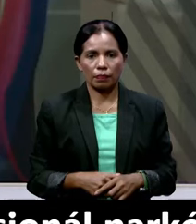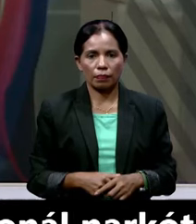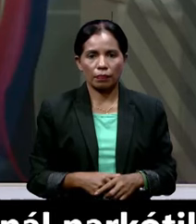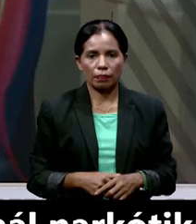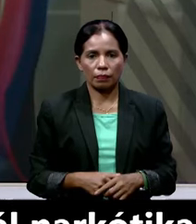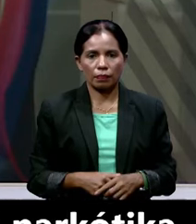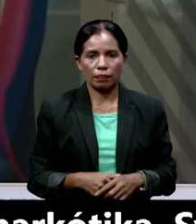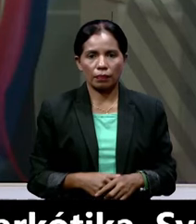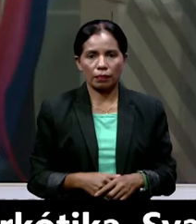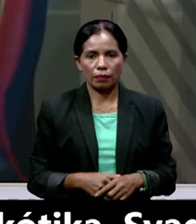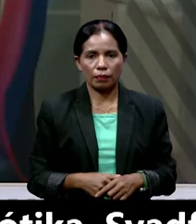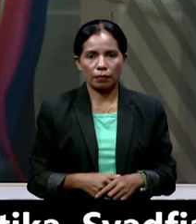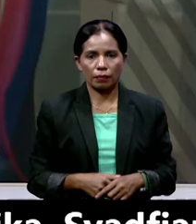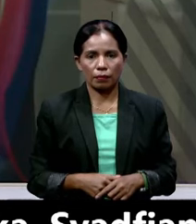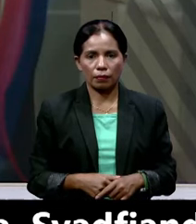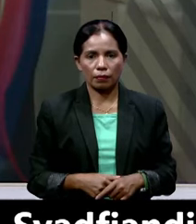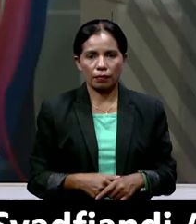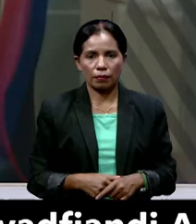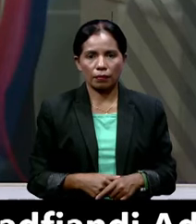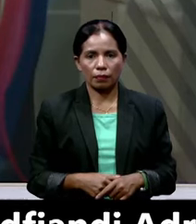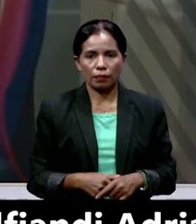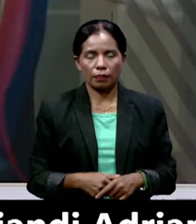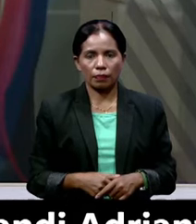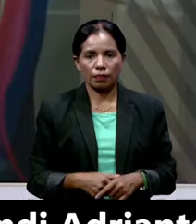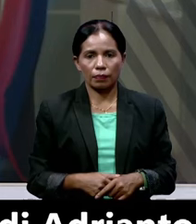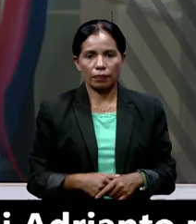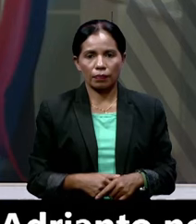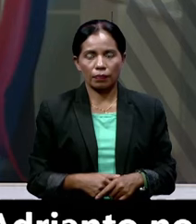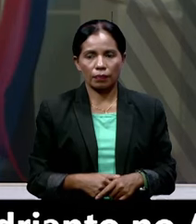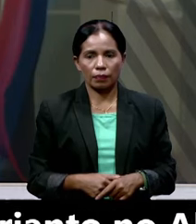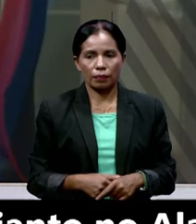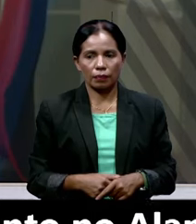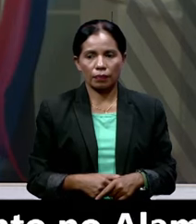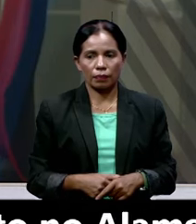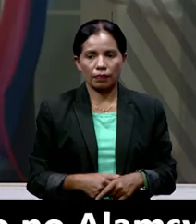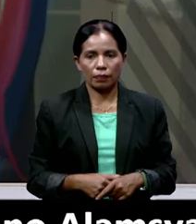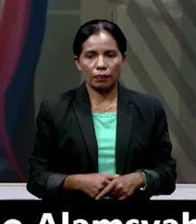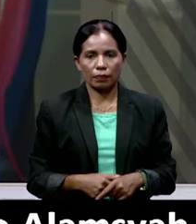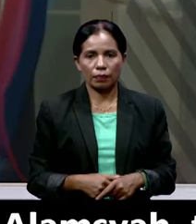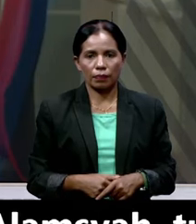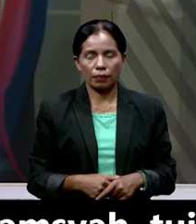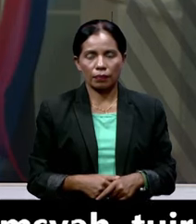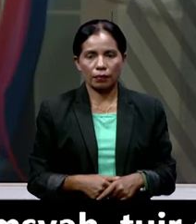Autoridade Munisipiu Dili ho Policia se hasai vendedor sira ia Tasi-Tolu no Pantai Kelapa.